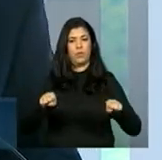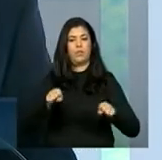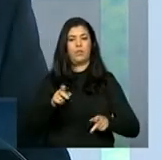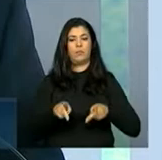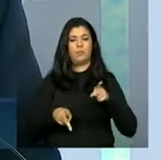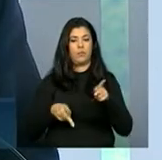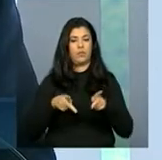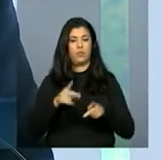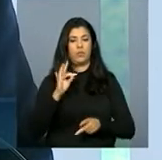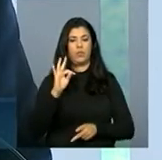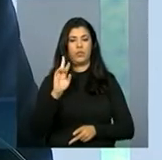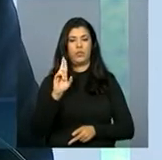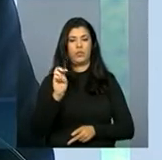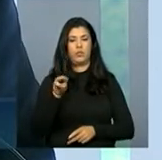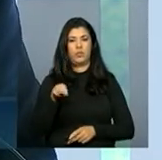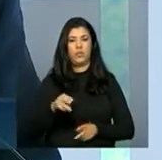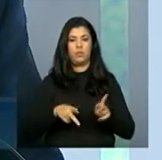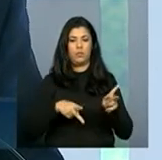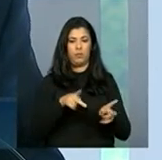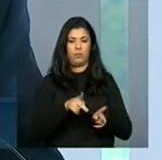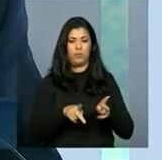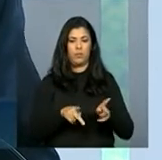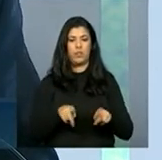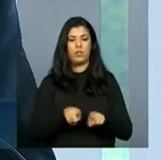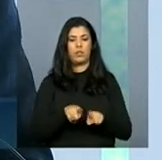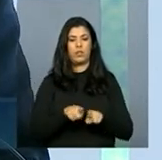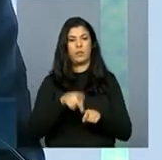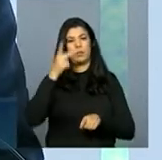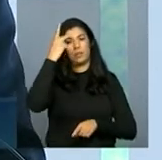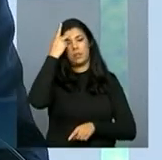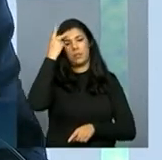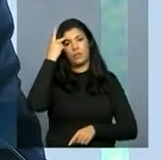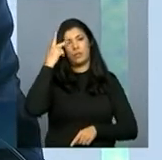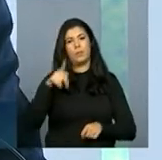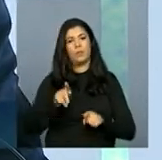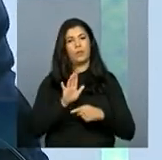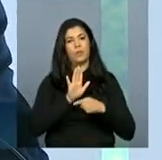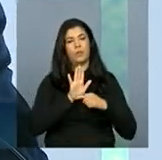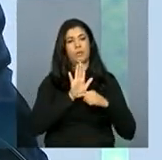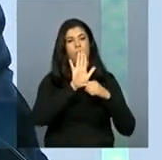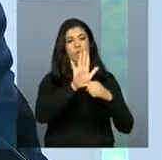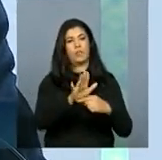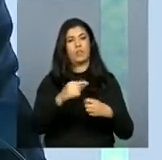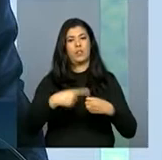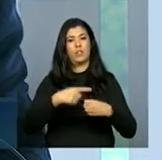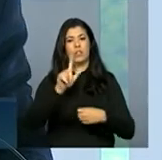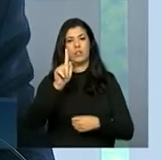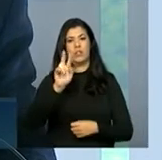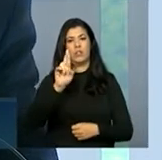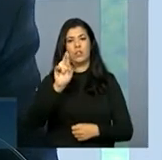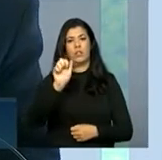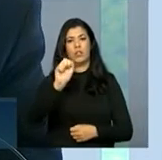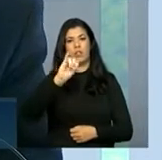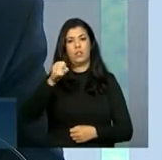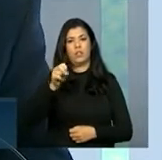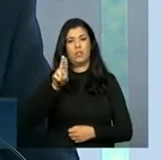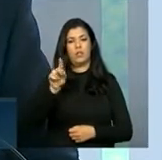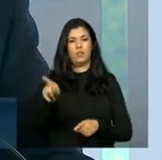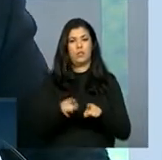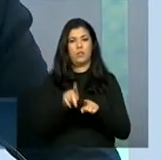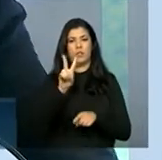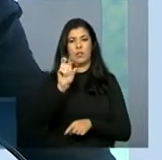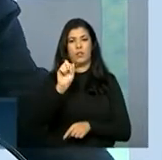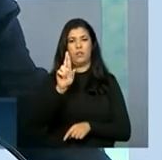da região metropolitana de São Paulo mas aí contemplando ali grajaú-varginha uma